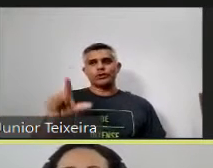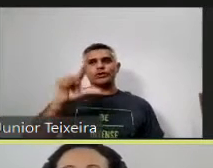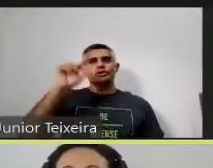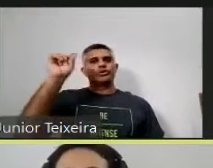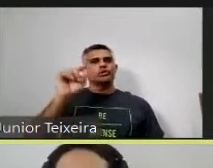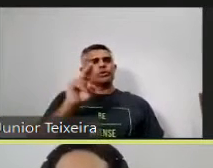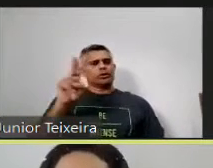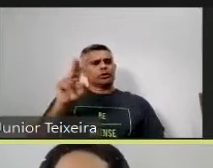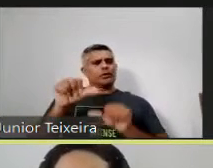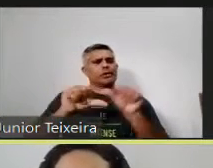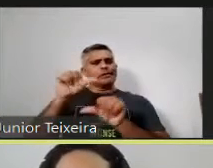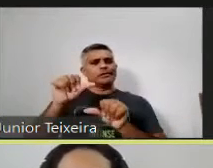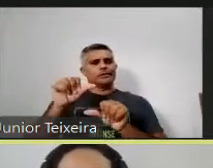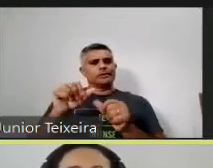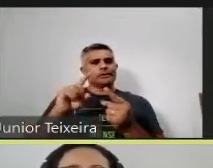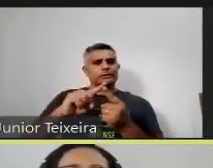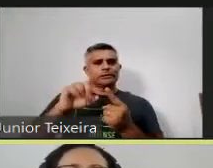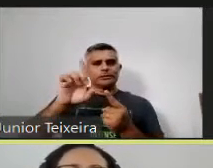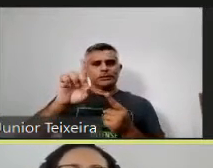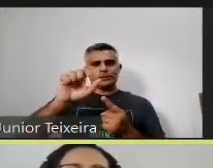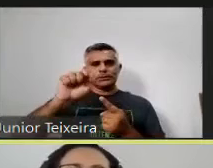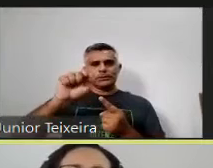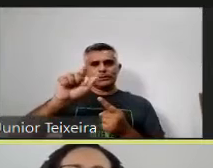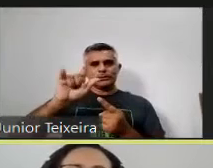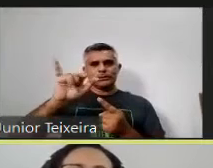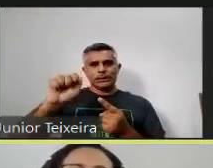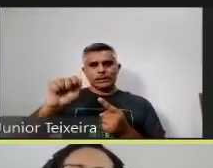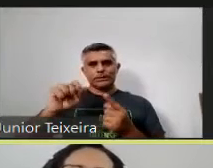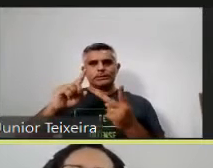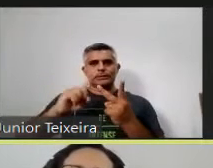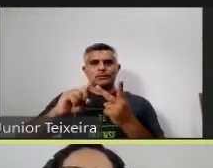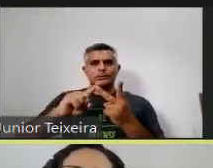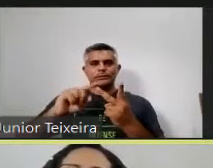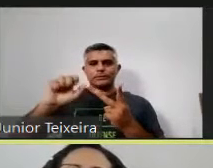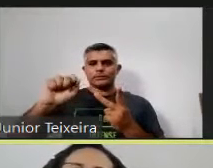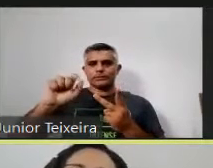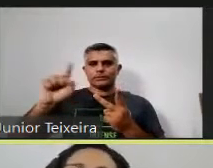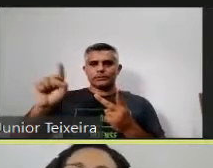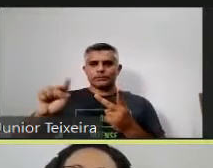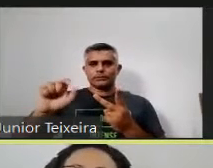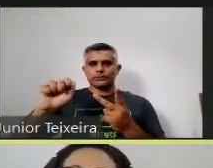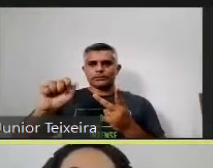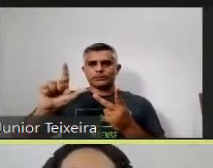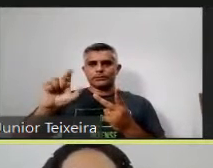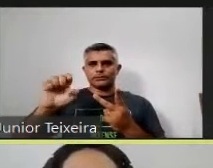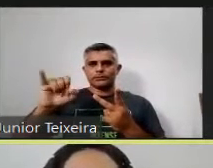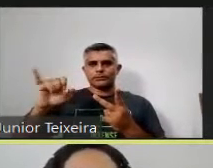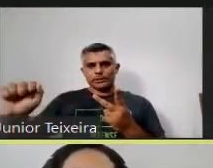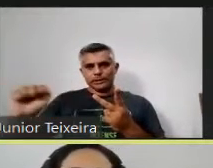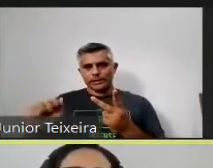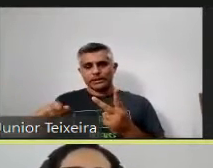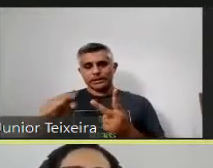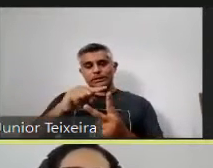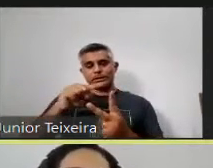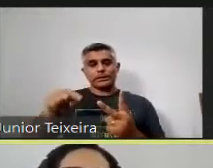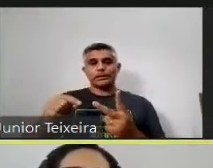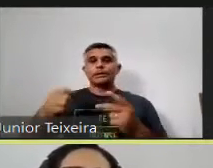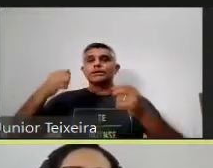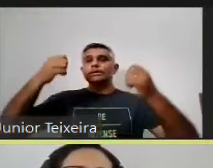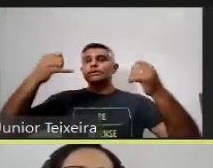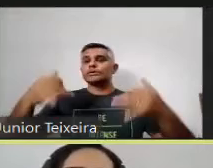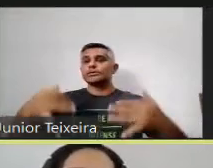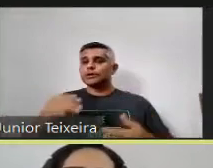em 2019, em que elas estão comentando como se dá a relação delas com os professores, né? Então, a Dália, por